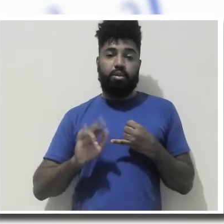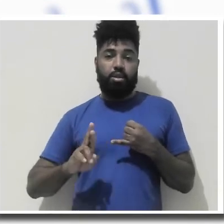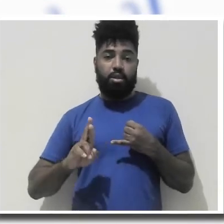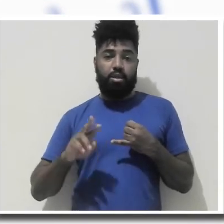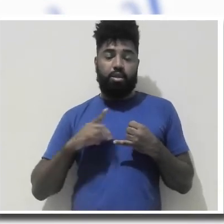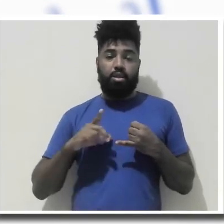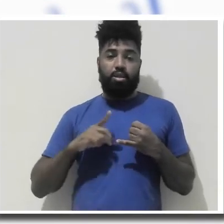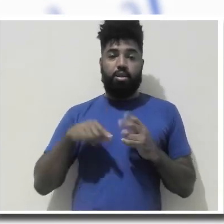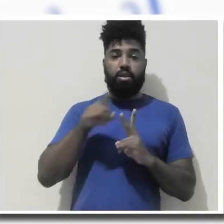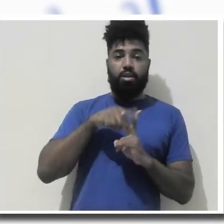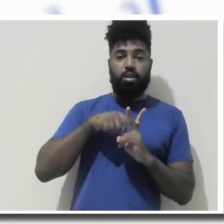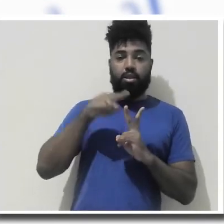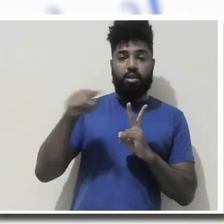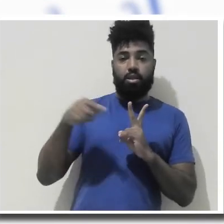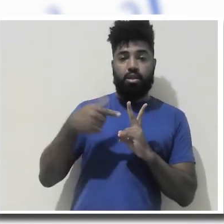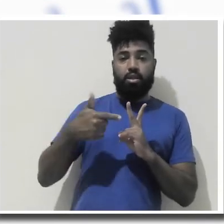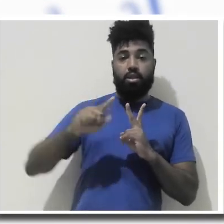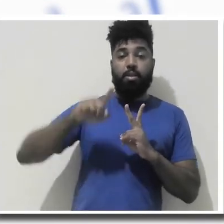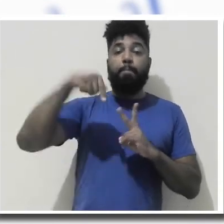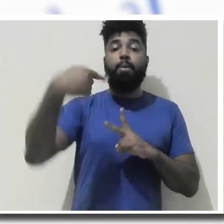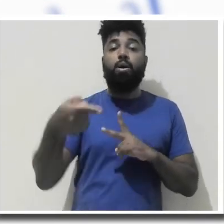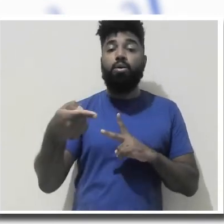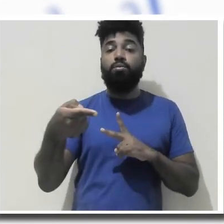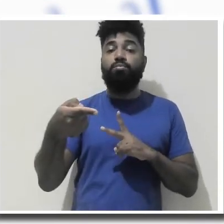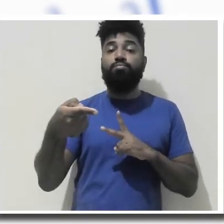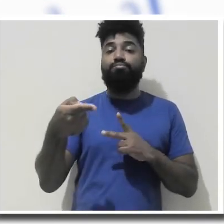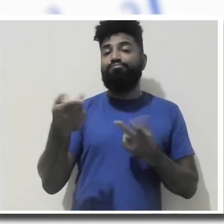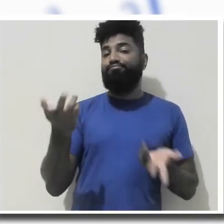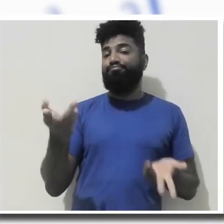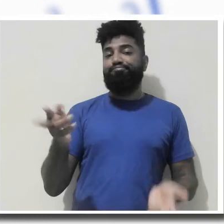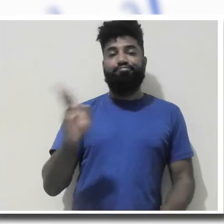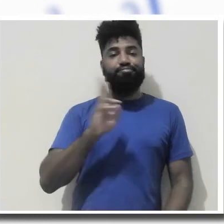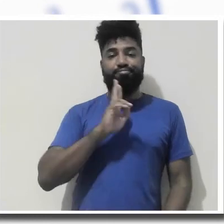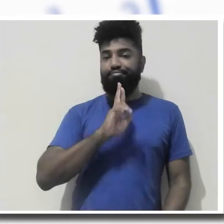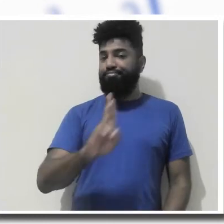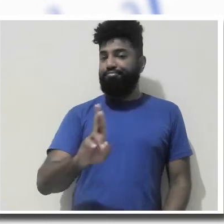após o raiz de 2. Não conseguimos responder.